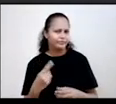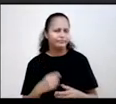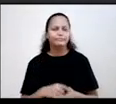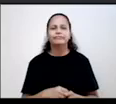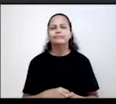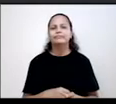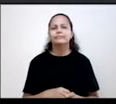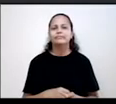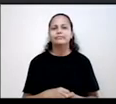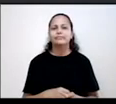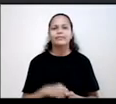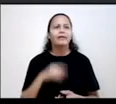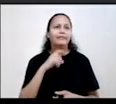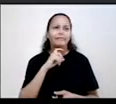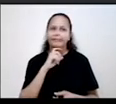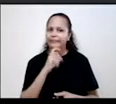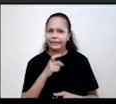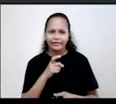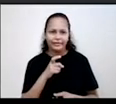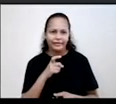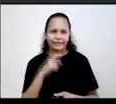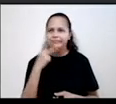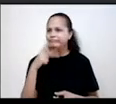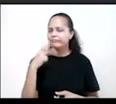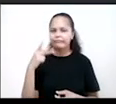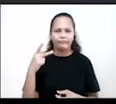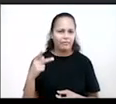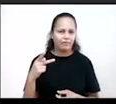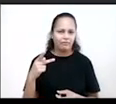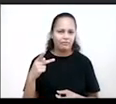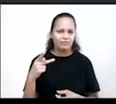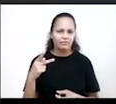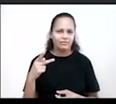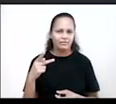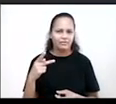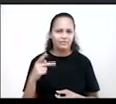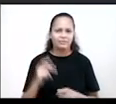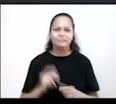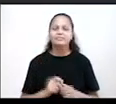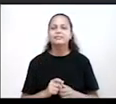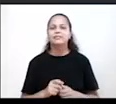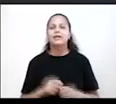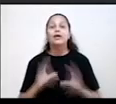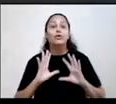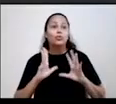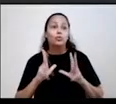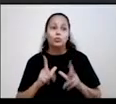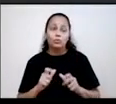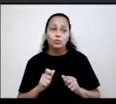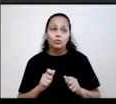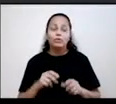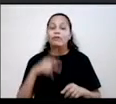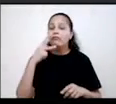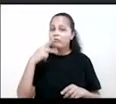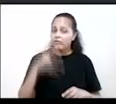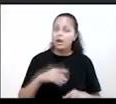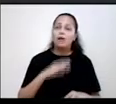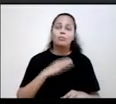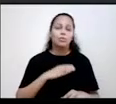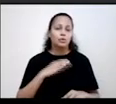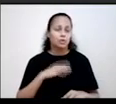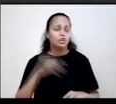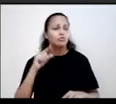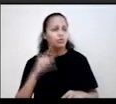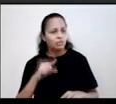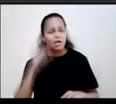bonita. Né? Ninguém vai falar, nossa, o que é isso? Ninguém fala assim. Todo falante da língua portuguesa, desde pequenininho, né? Desde que você aprende